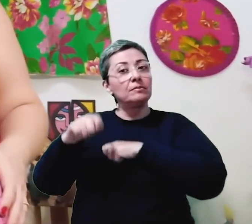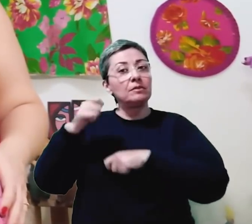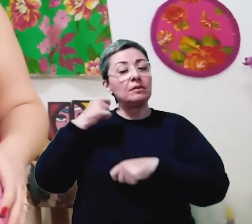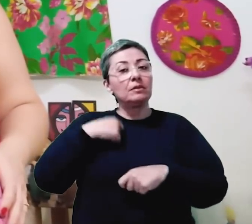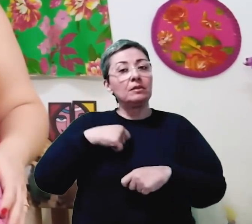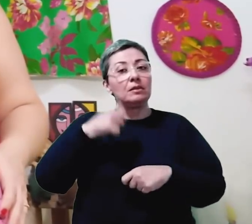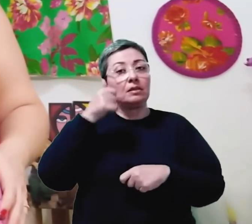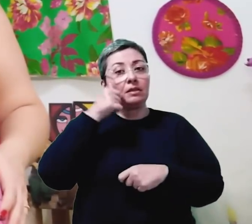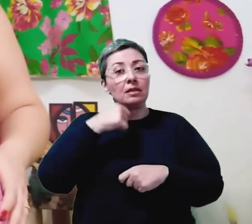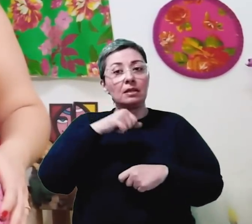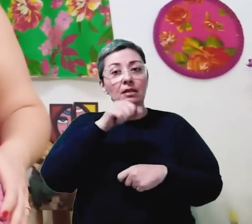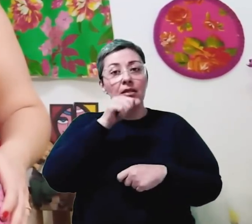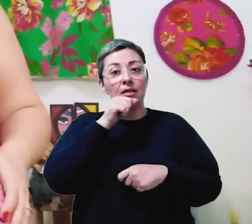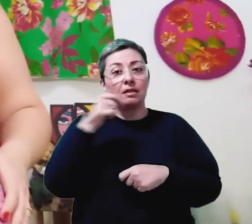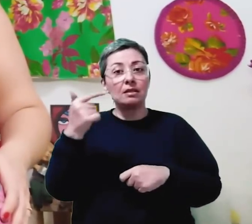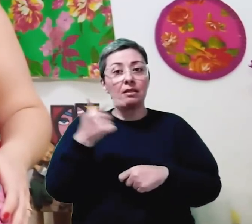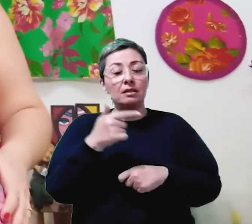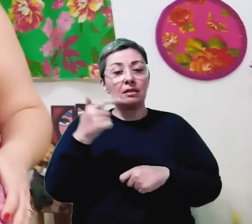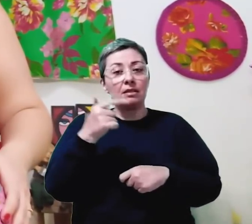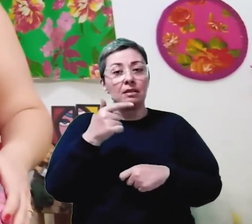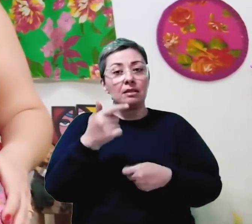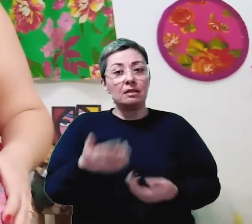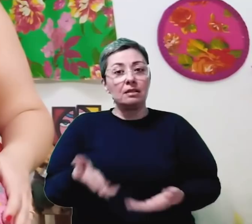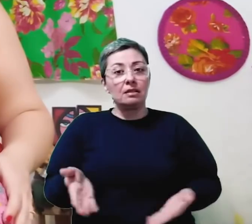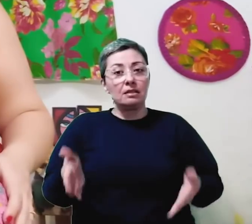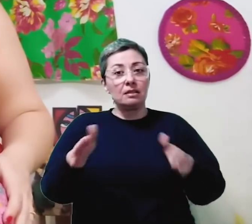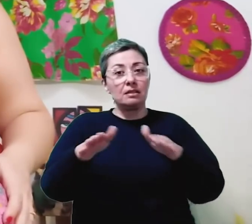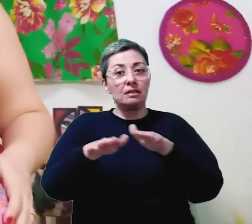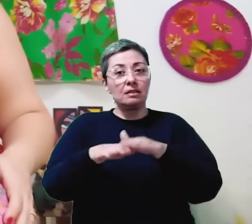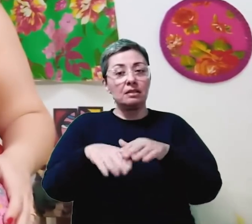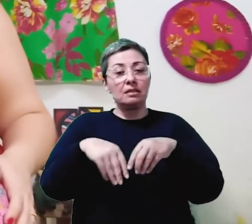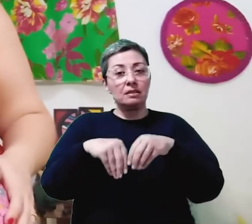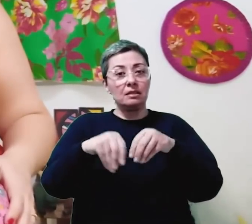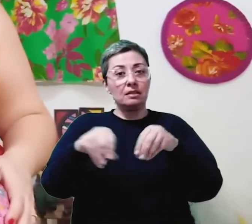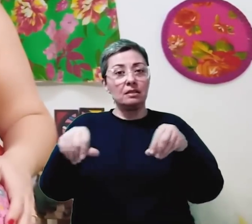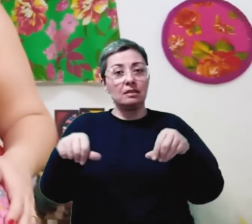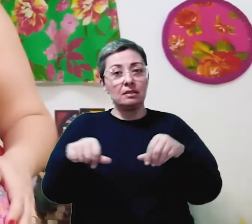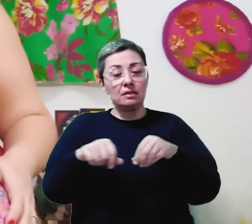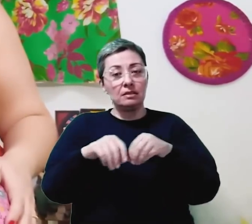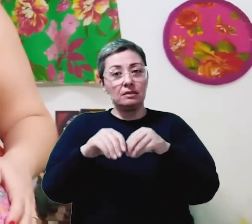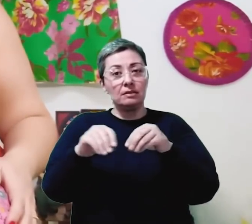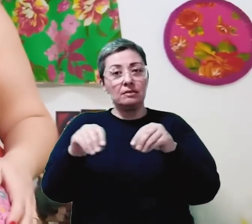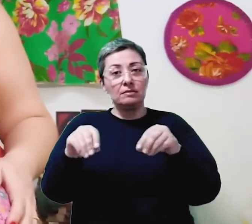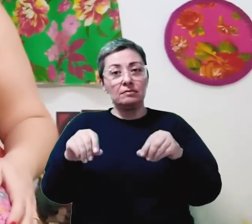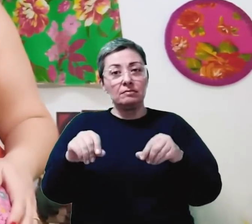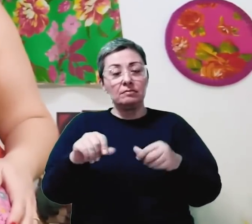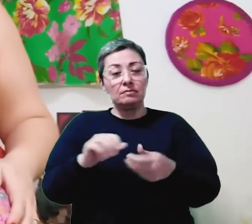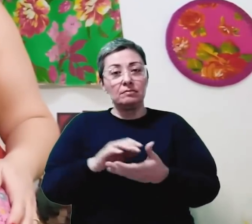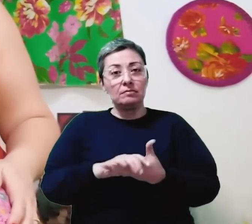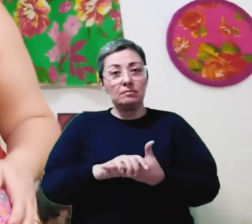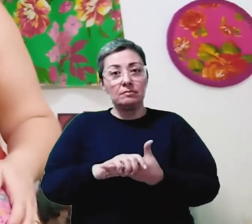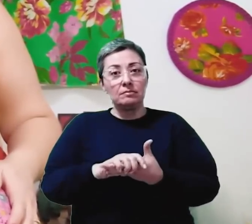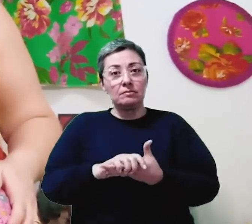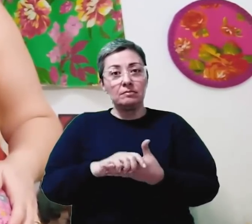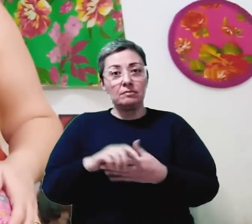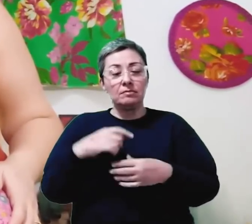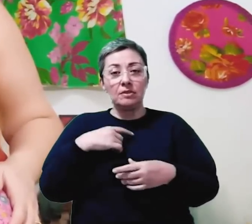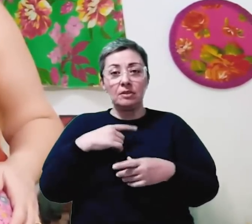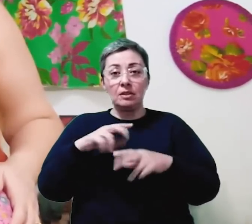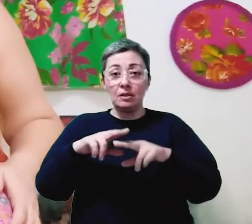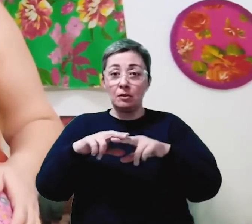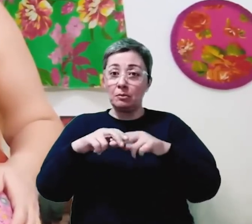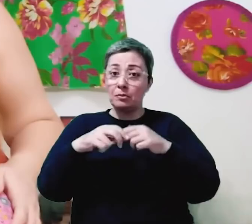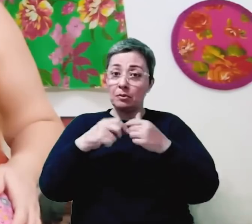penteava, minha madrasta me enterrou.